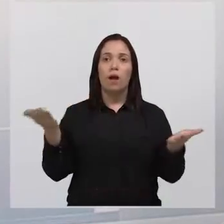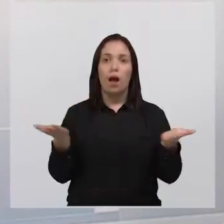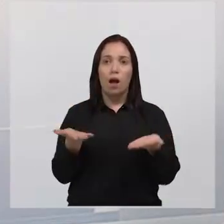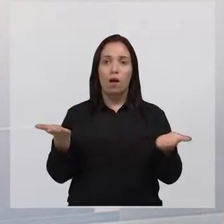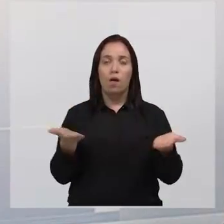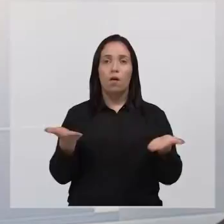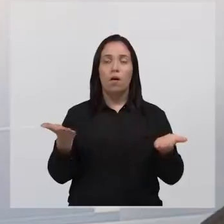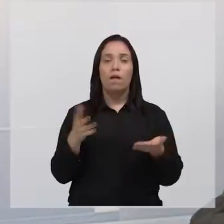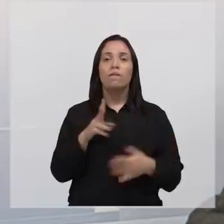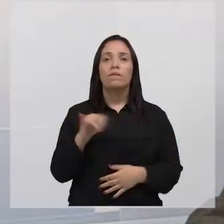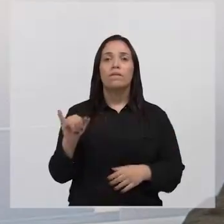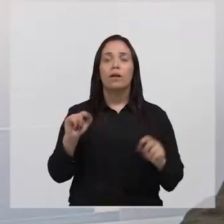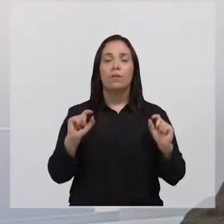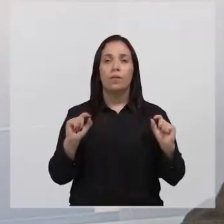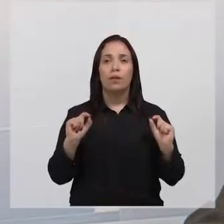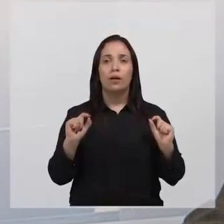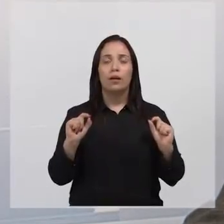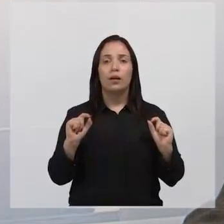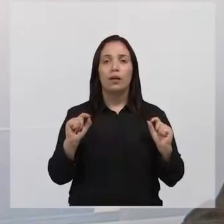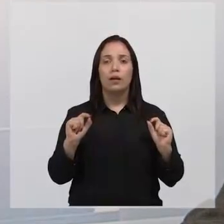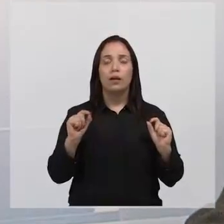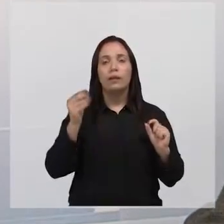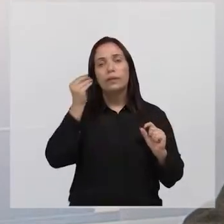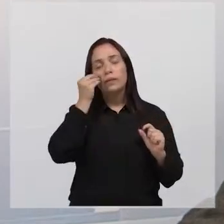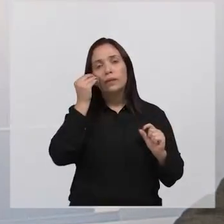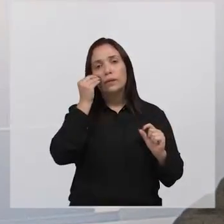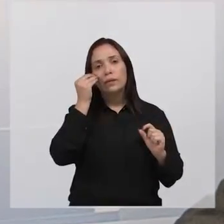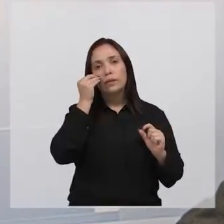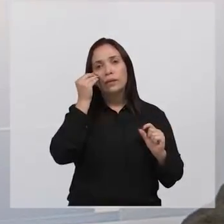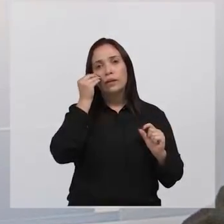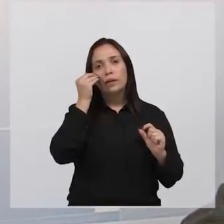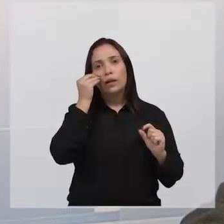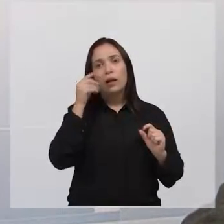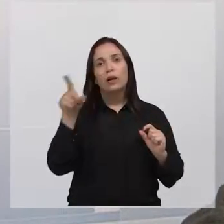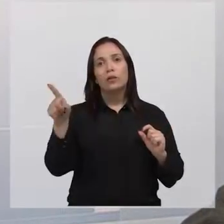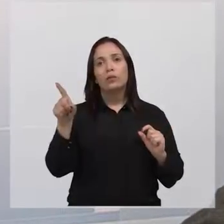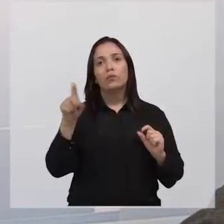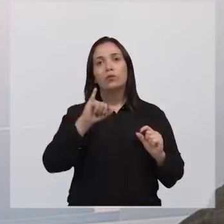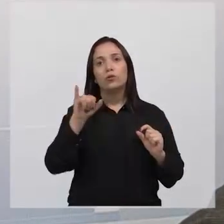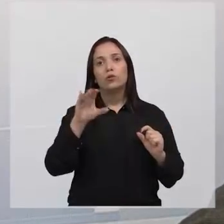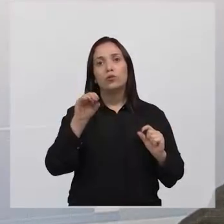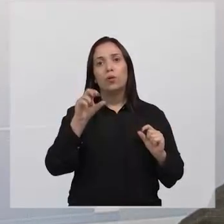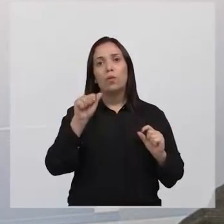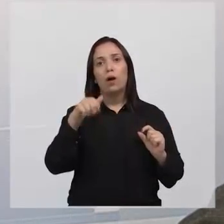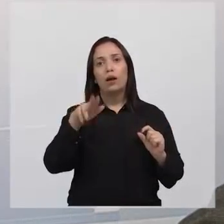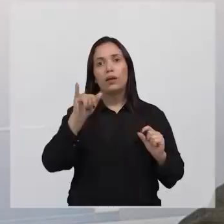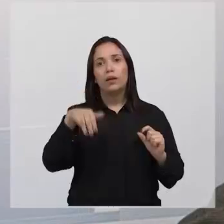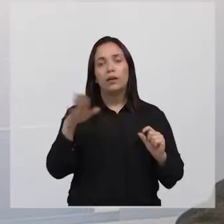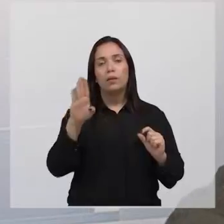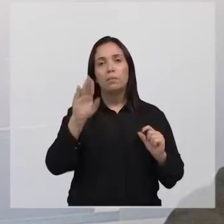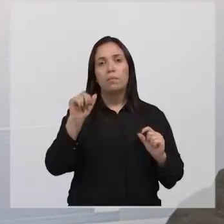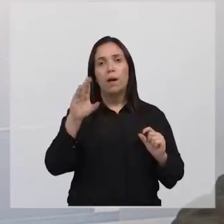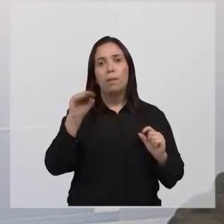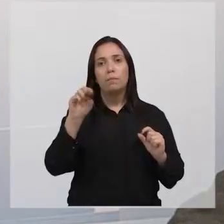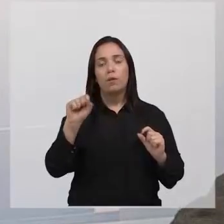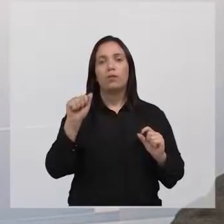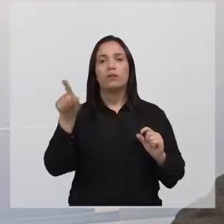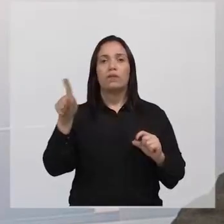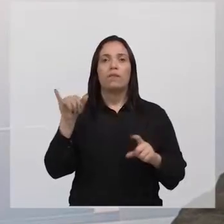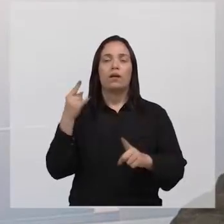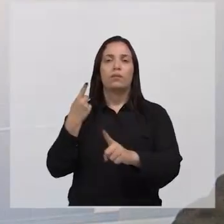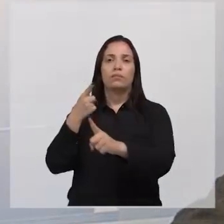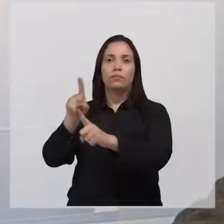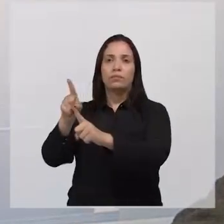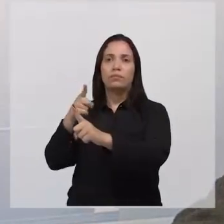voltar e tentar desconstruir Joaquim Barbosa. Se é um momento do Ciro